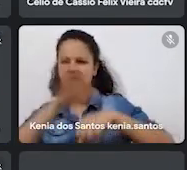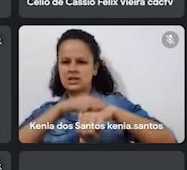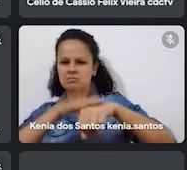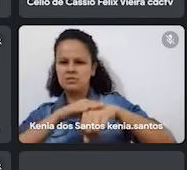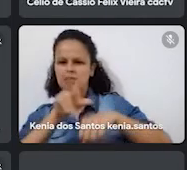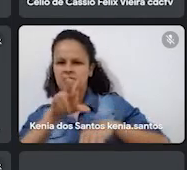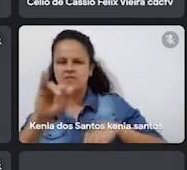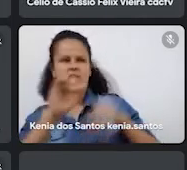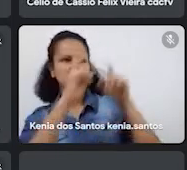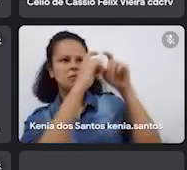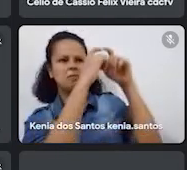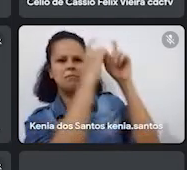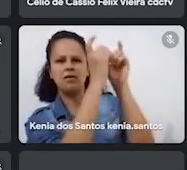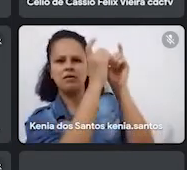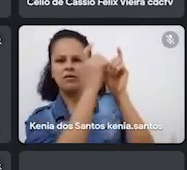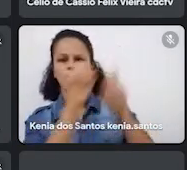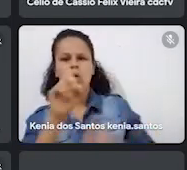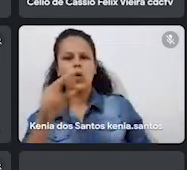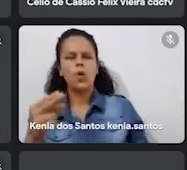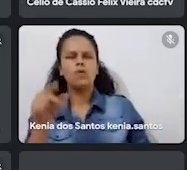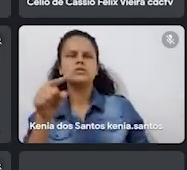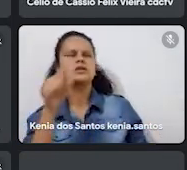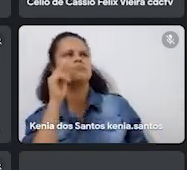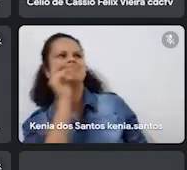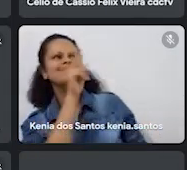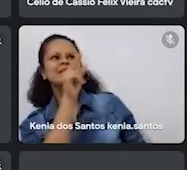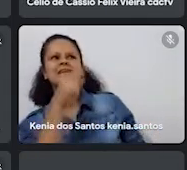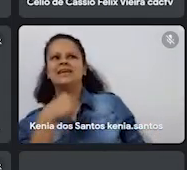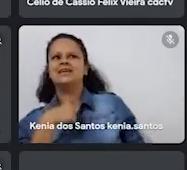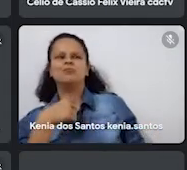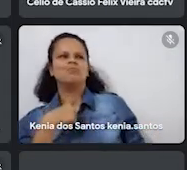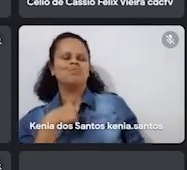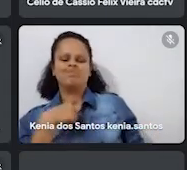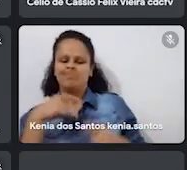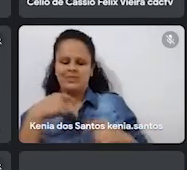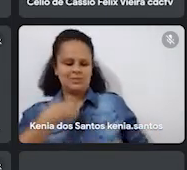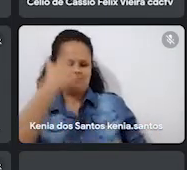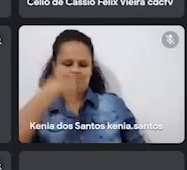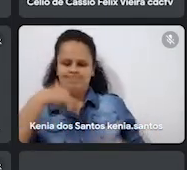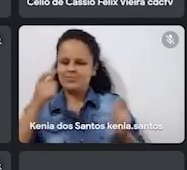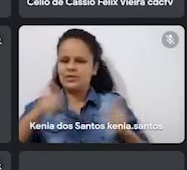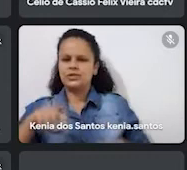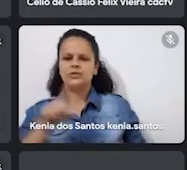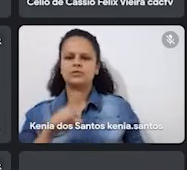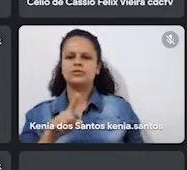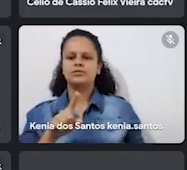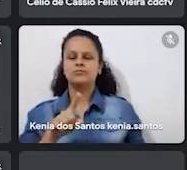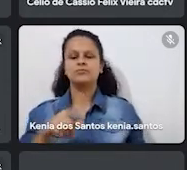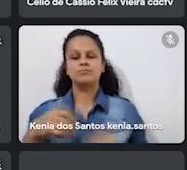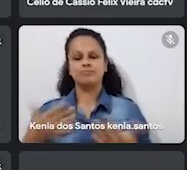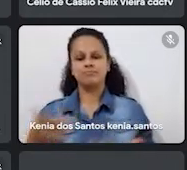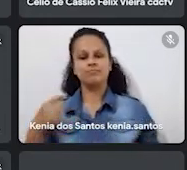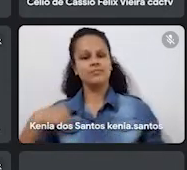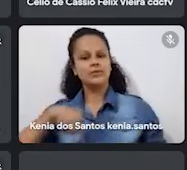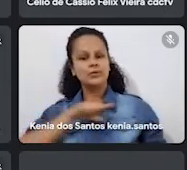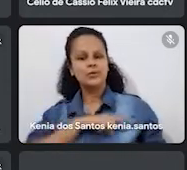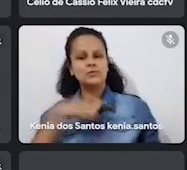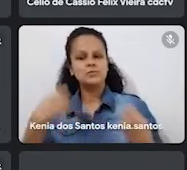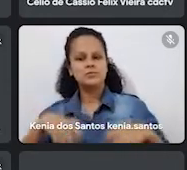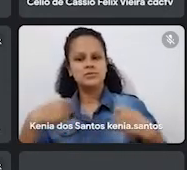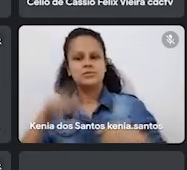atividade. E é isso que nós temos que fazer uma análise